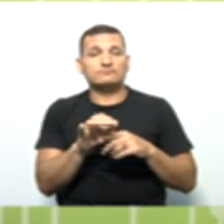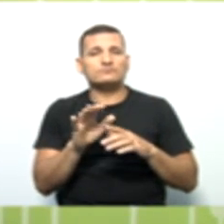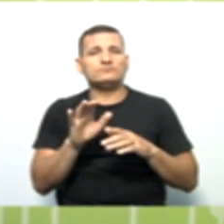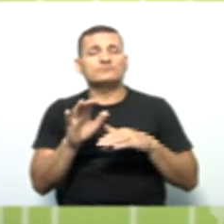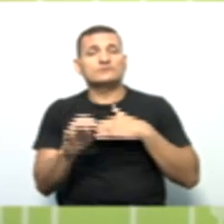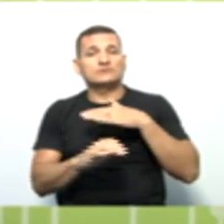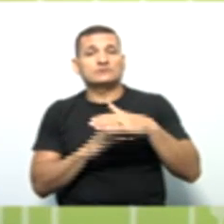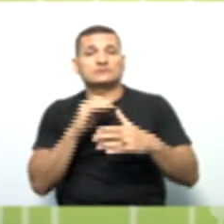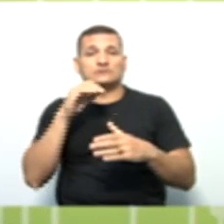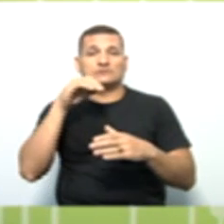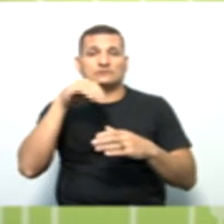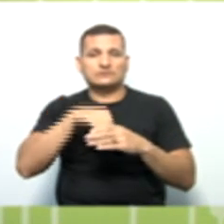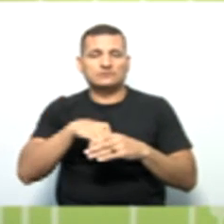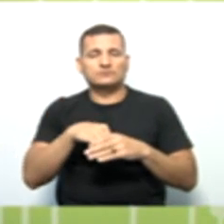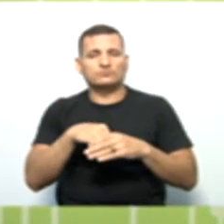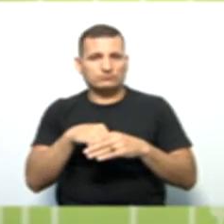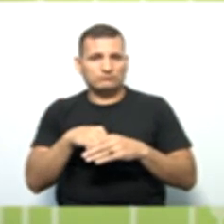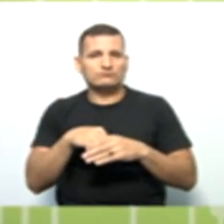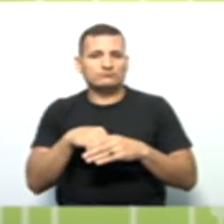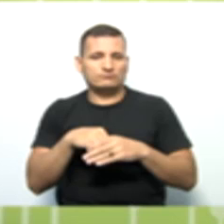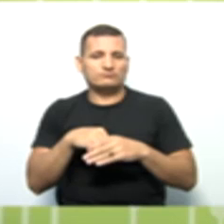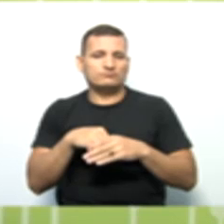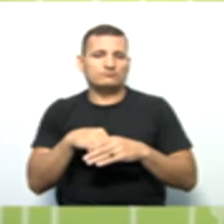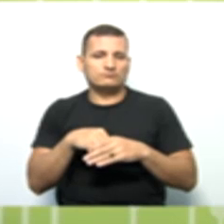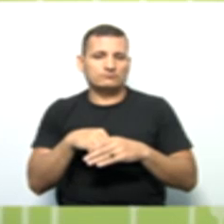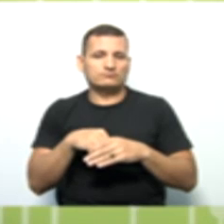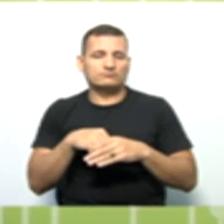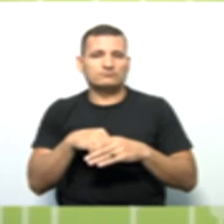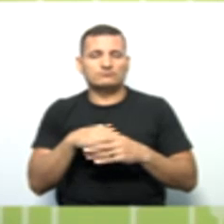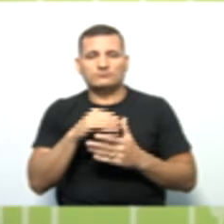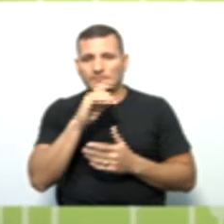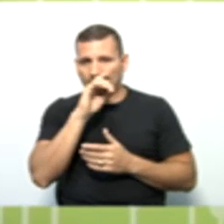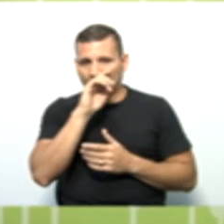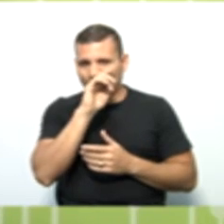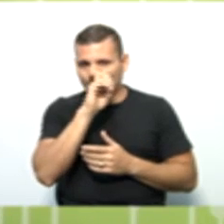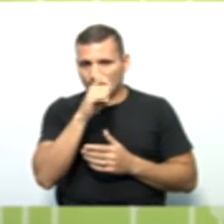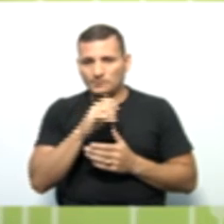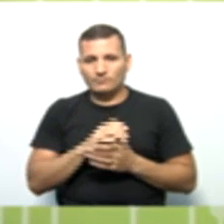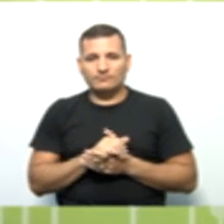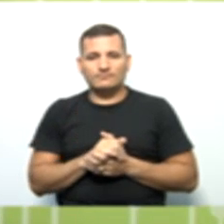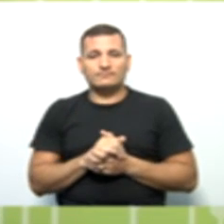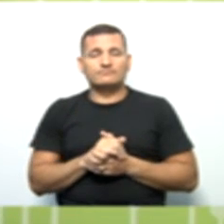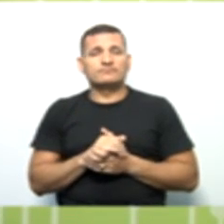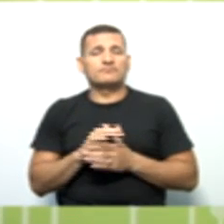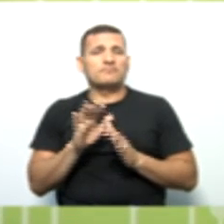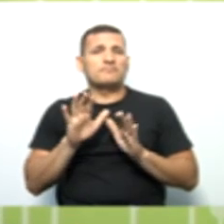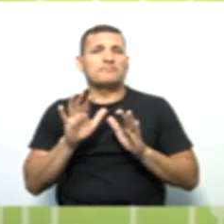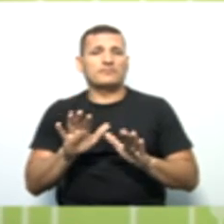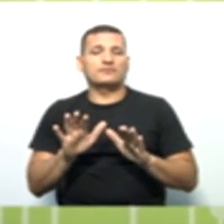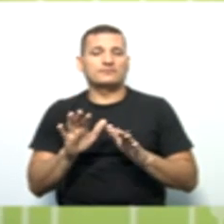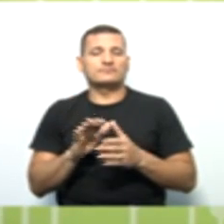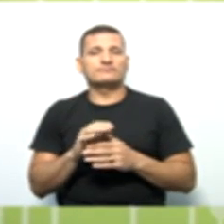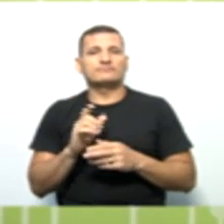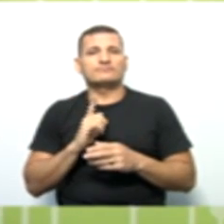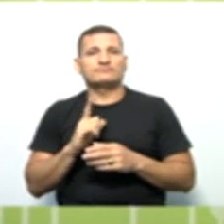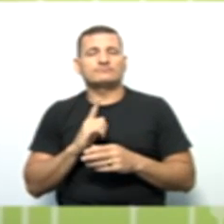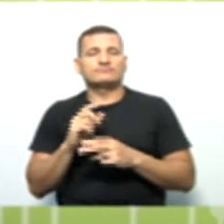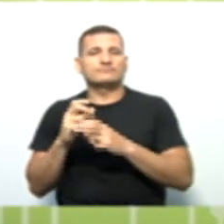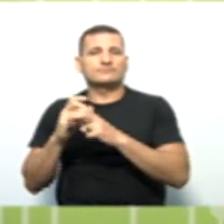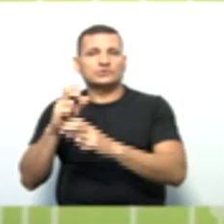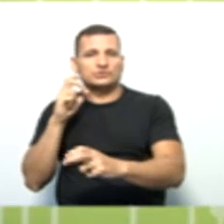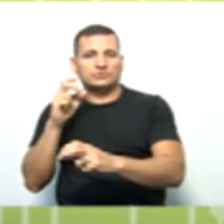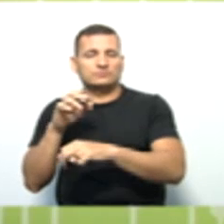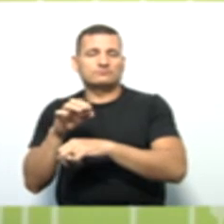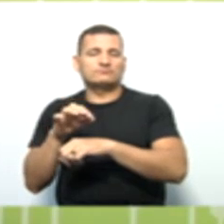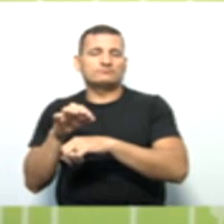organizações, gente, do mundo ideal, que a gente chama. Beleza? No mundo real, meu amigo, a gente colocou aqui são os engenheiros de software.